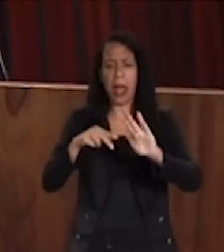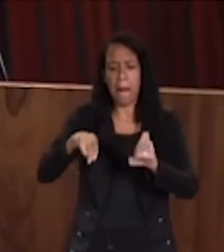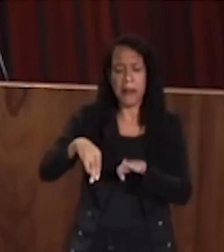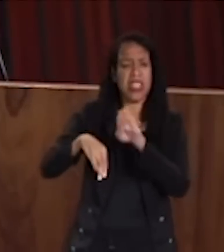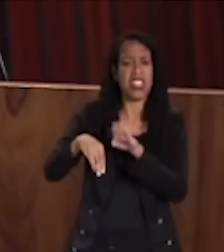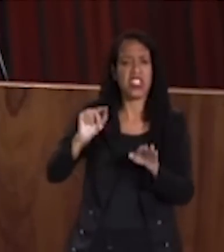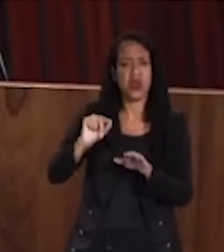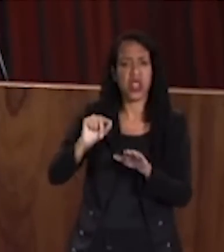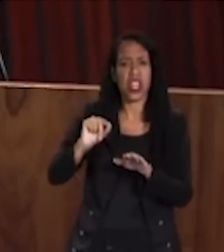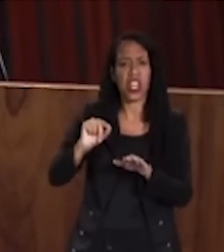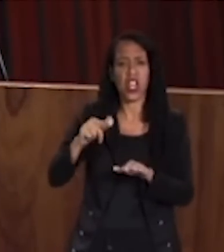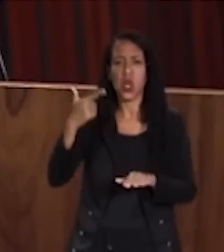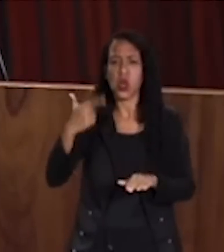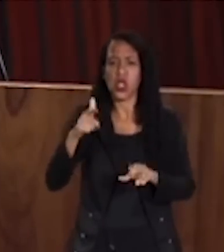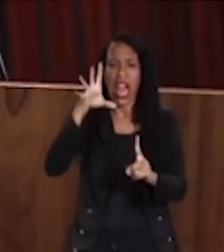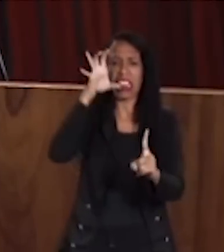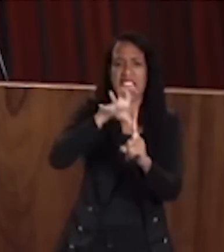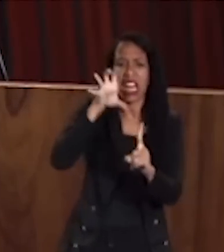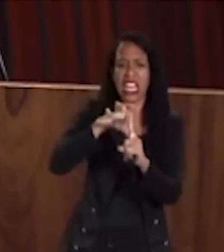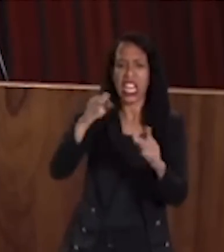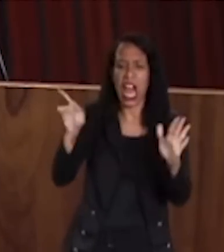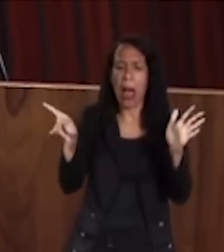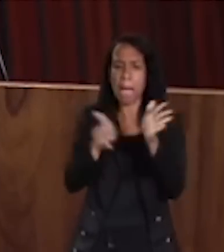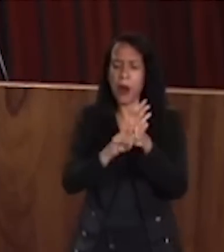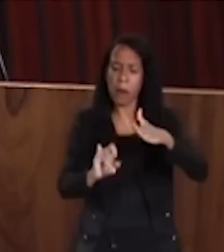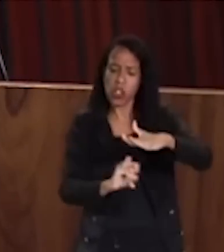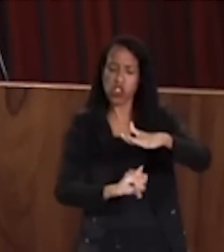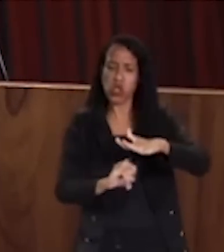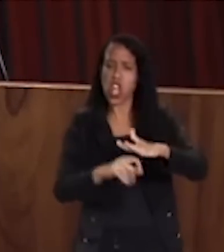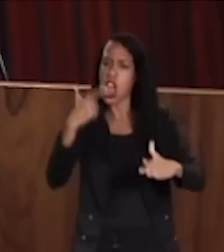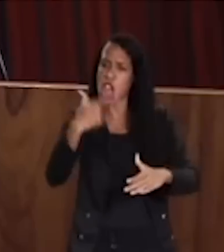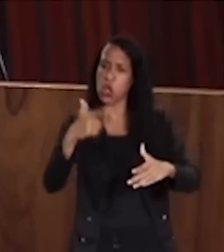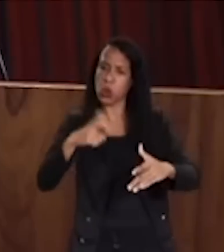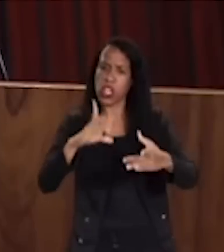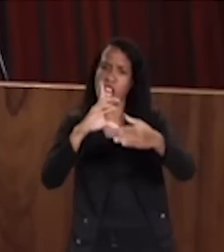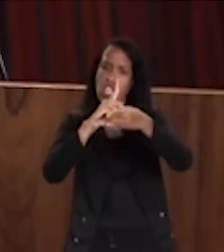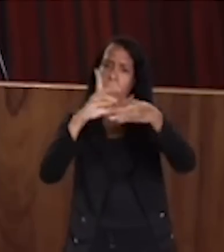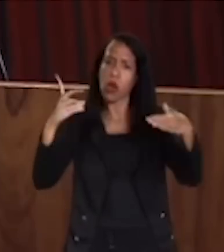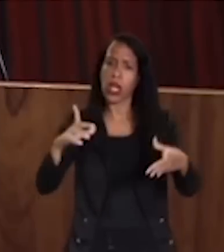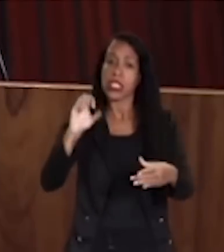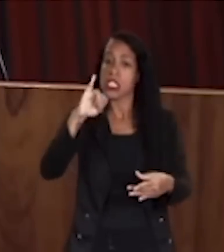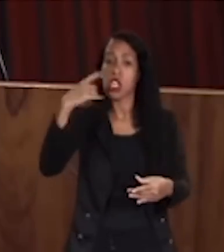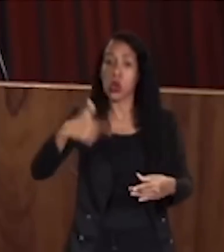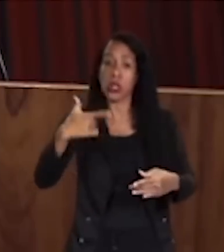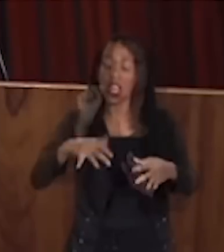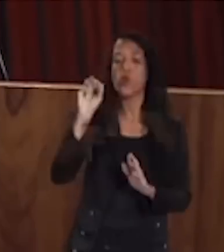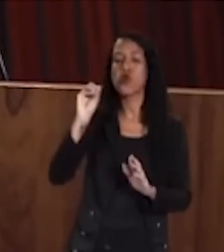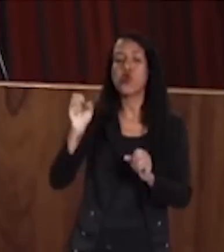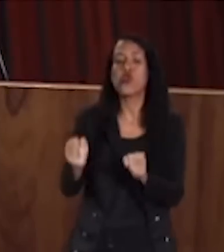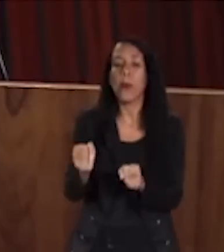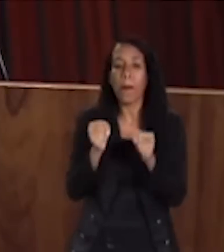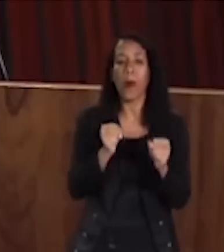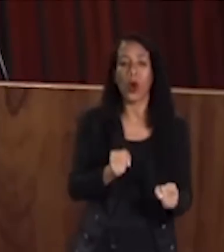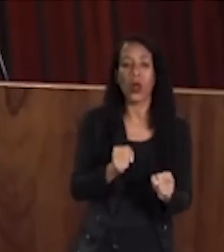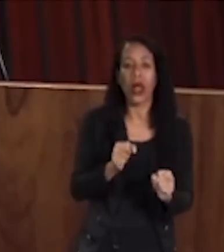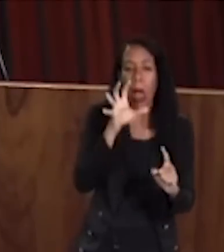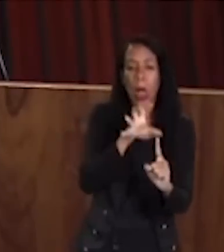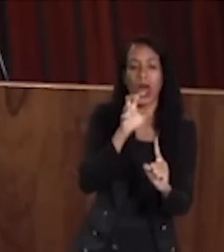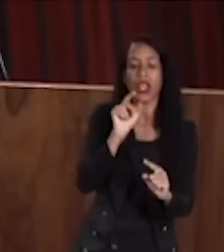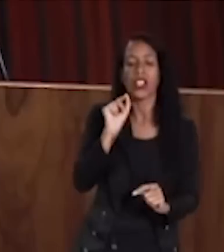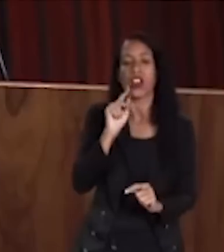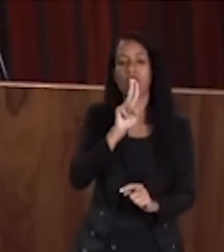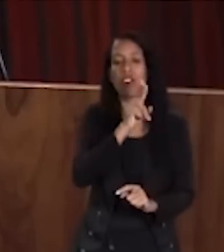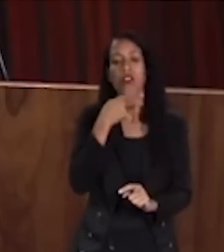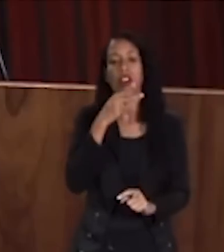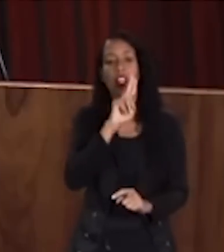Supremo como se não estivesse atingindo a própria instituição, e não há democracia sem poder judiciário independente, que é o que o Carnelutti chama